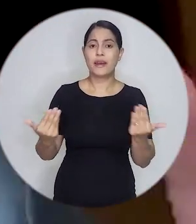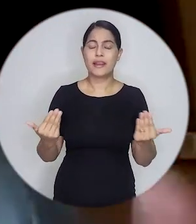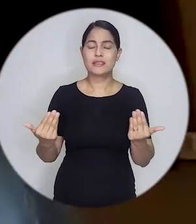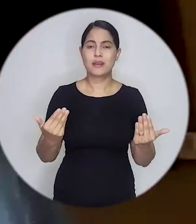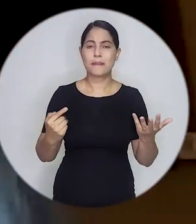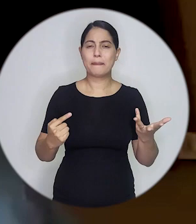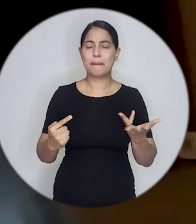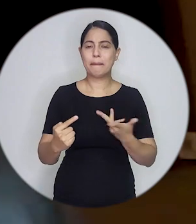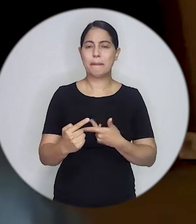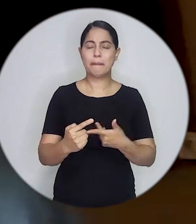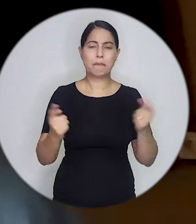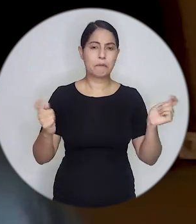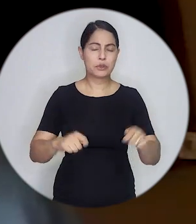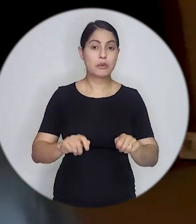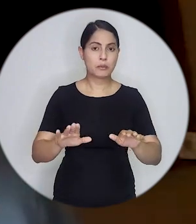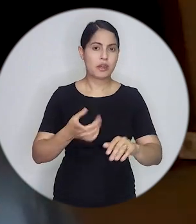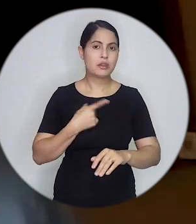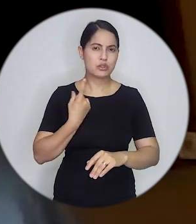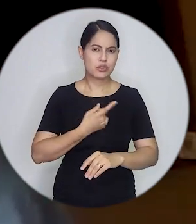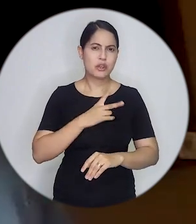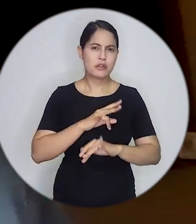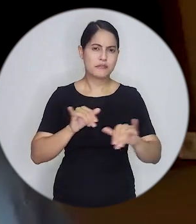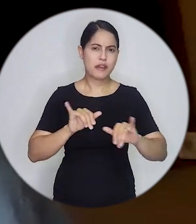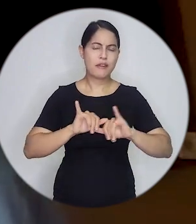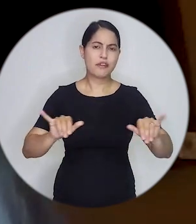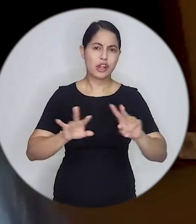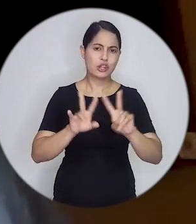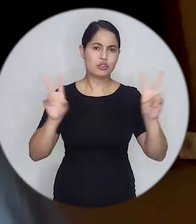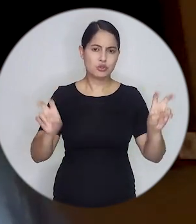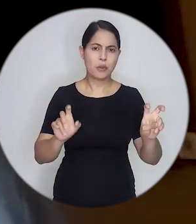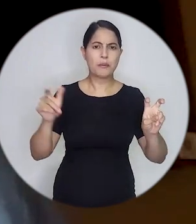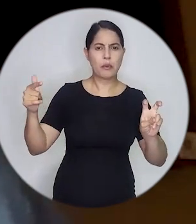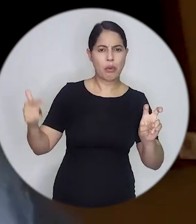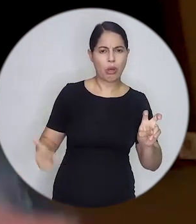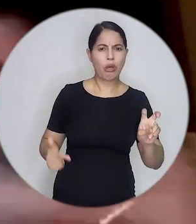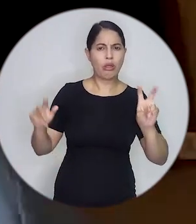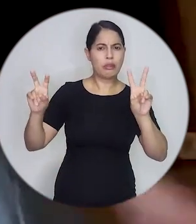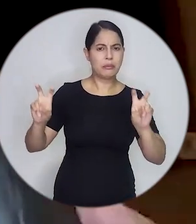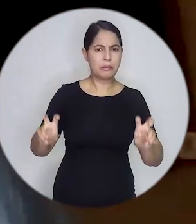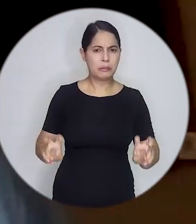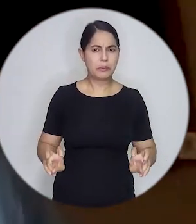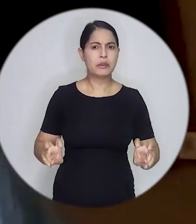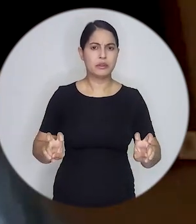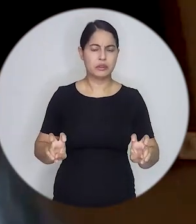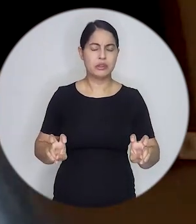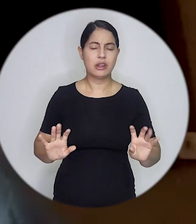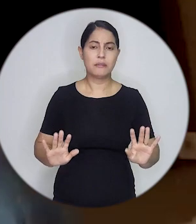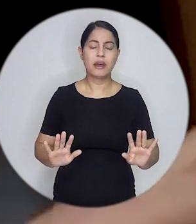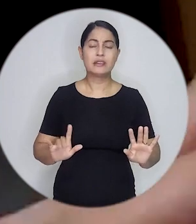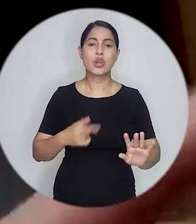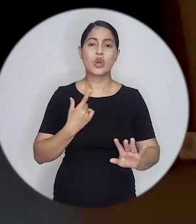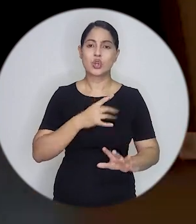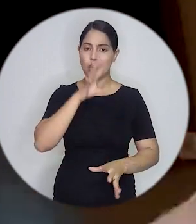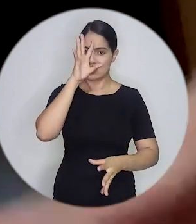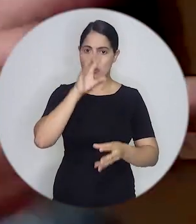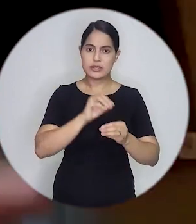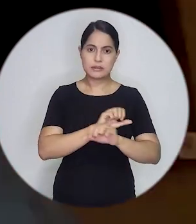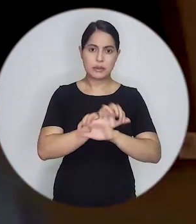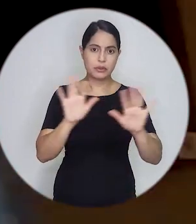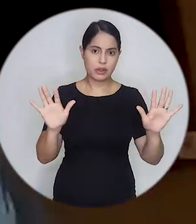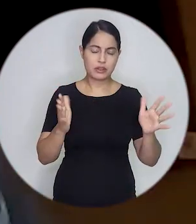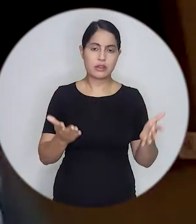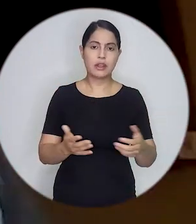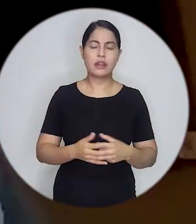as aplicações possíveis. E eu acredito que muito em breve nós estejamos falando de várias outras que estão despontando, mas ainda não são